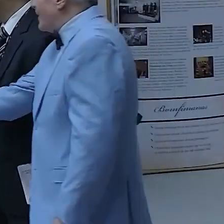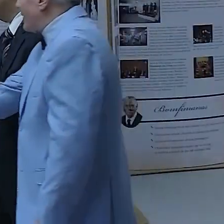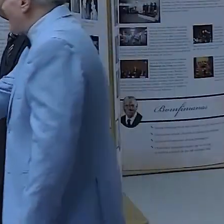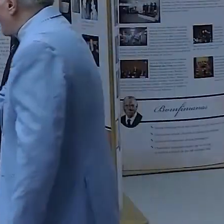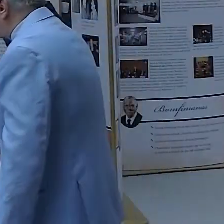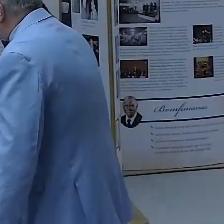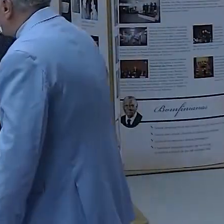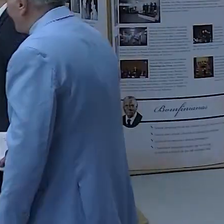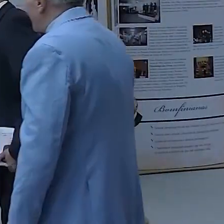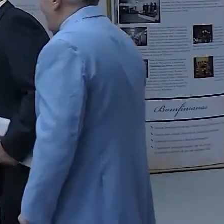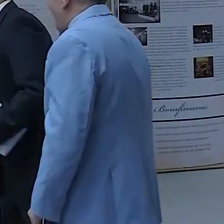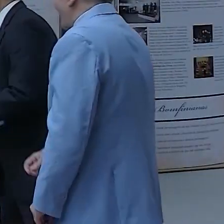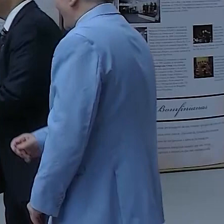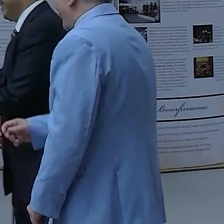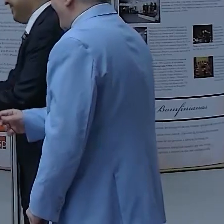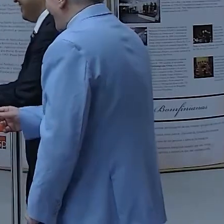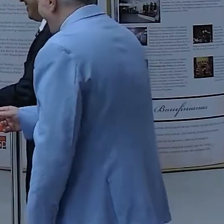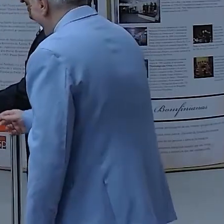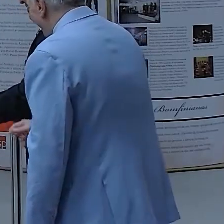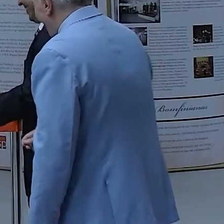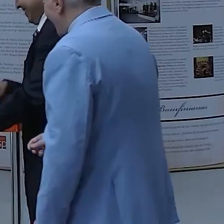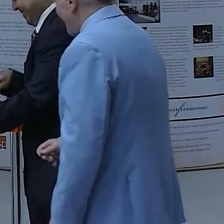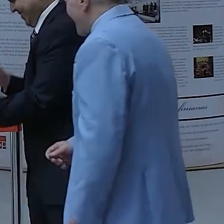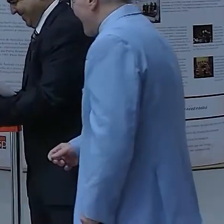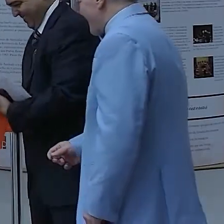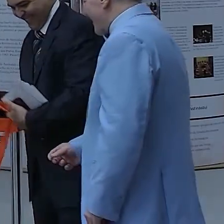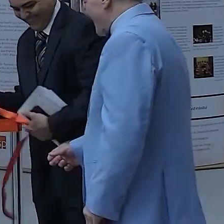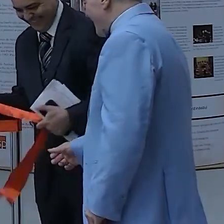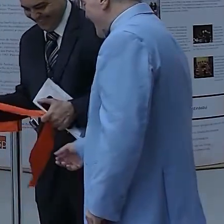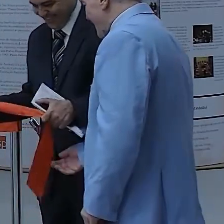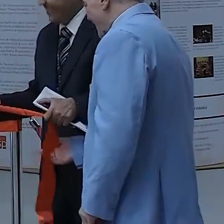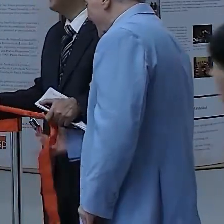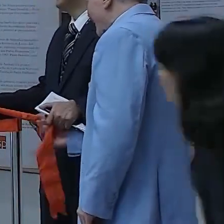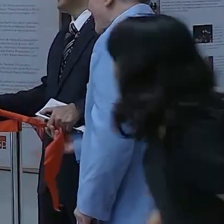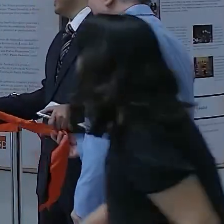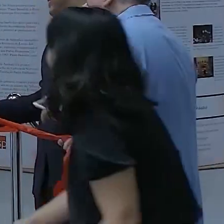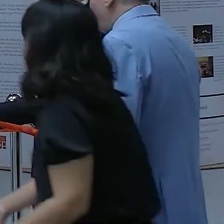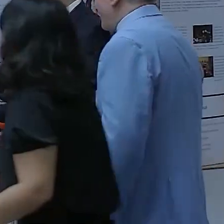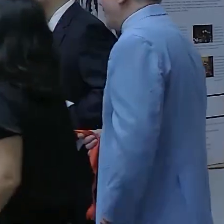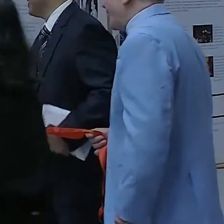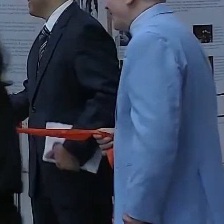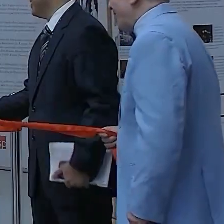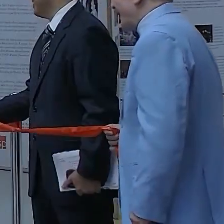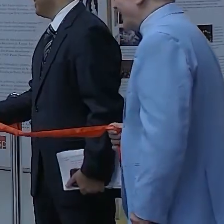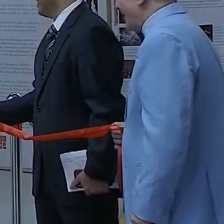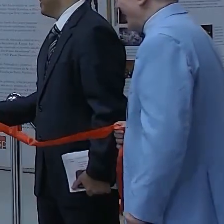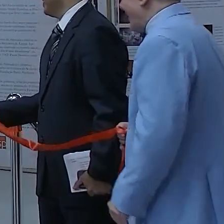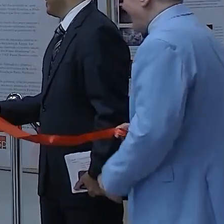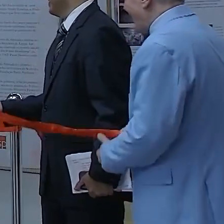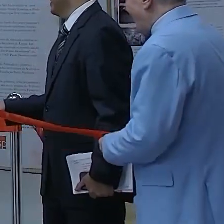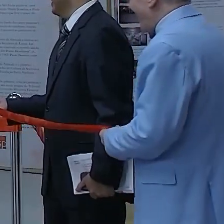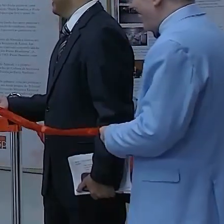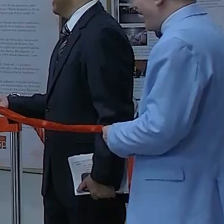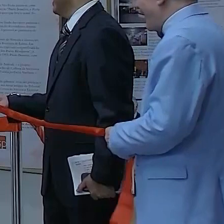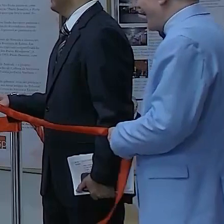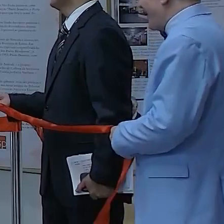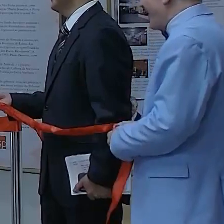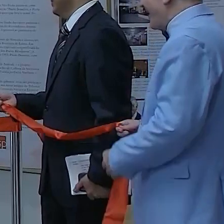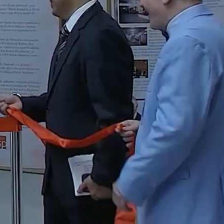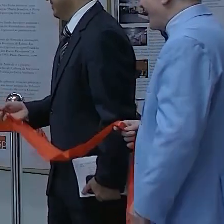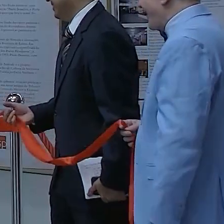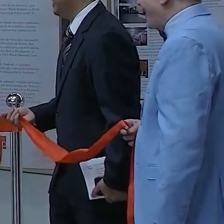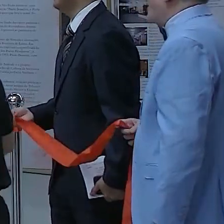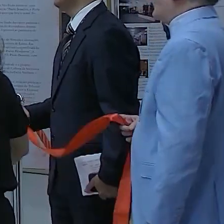Autoridades do dispositivo de honra desenlaçam a fita vermelha inaugural do Espaço Democrático Poeta Paulo Bonfim.